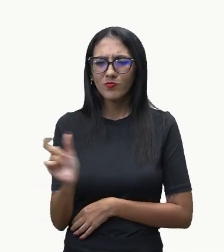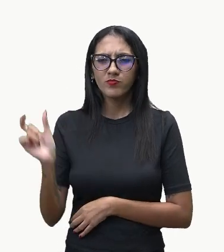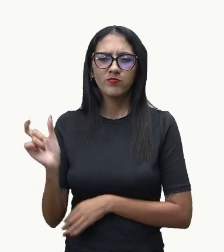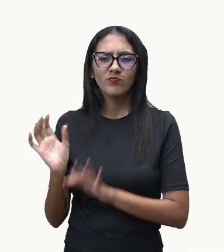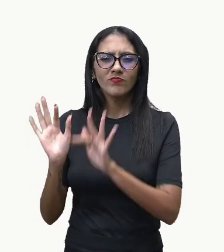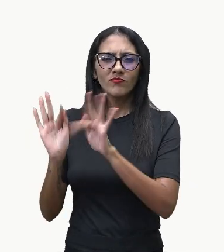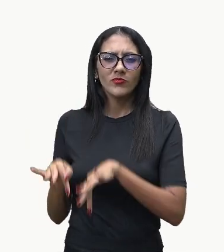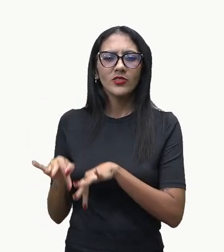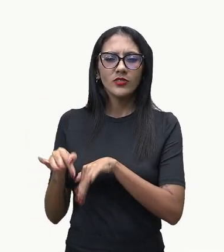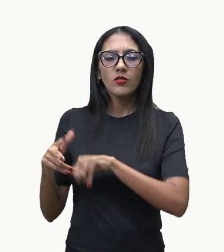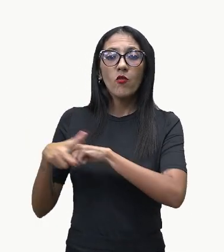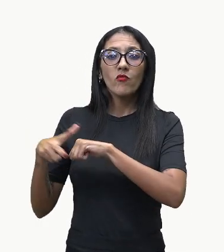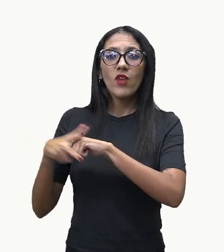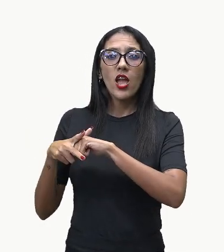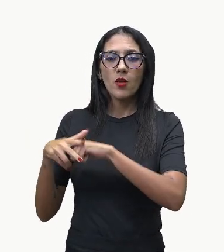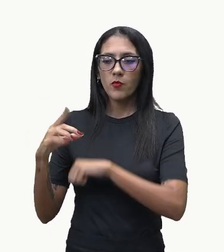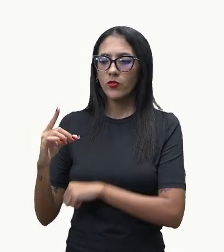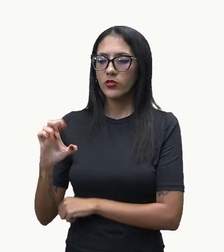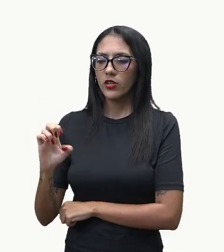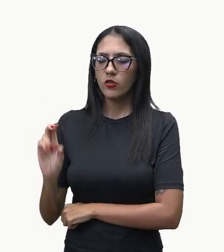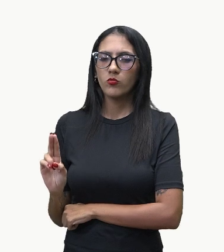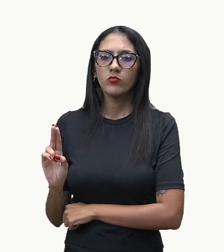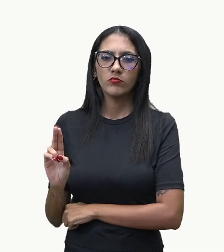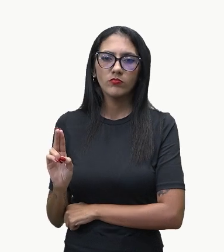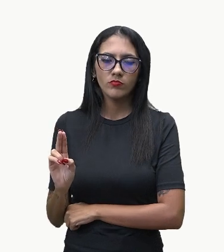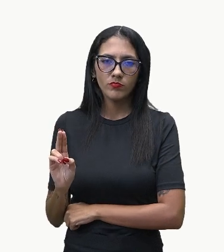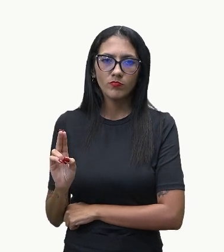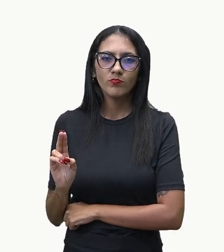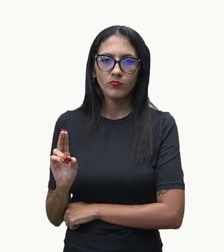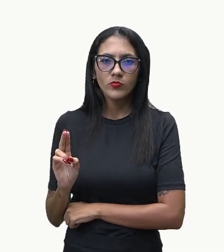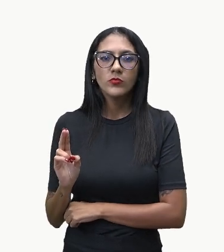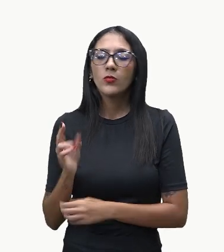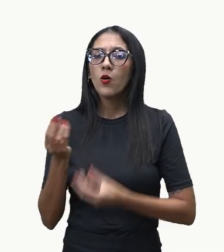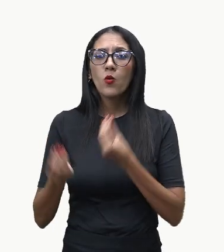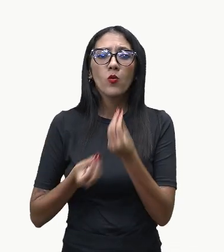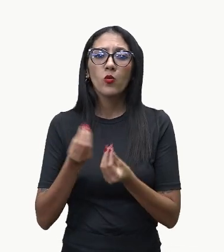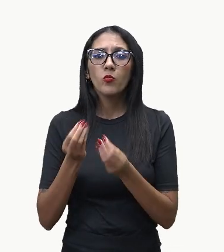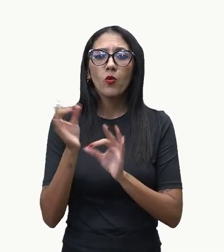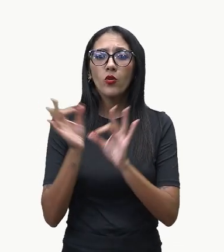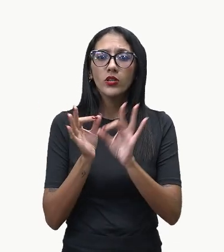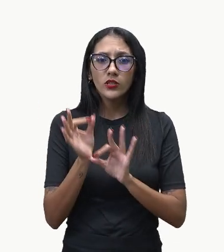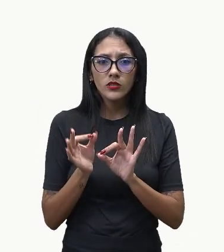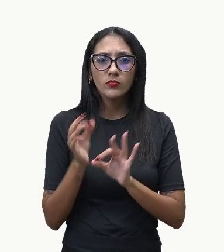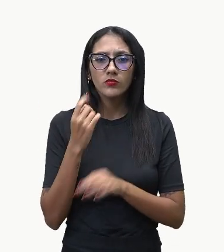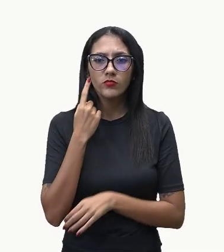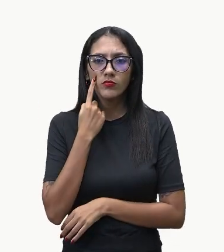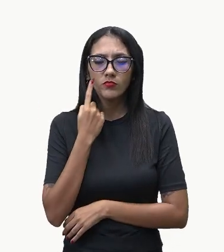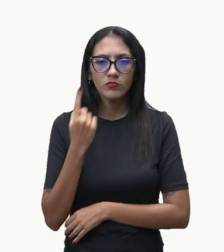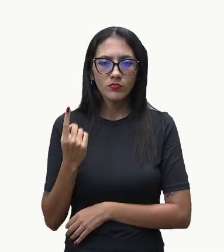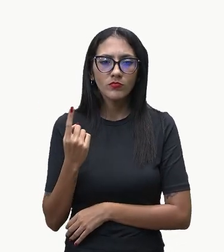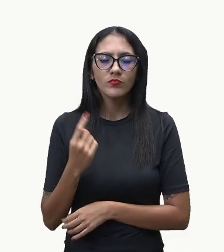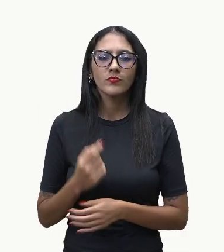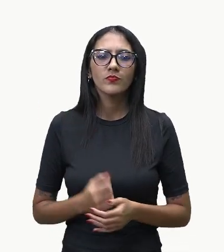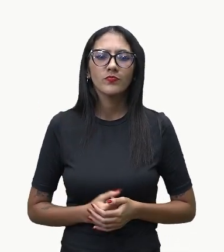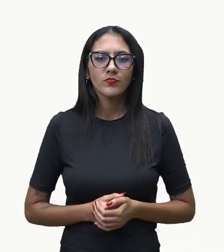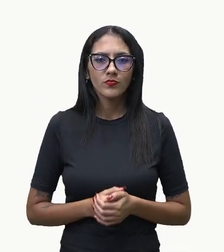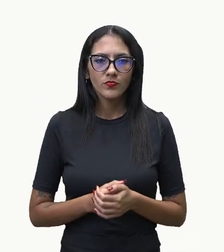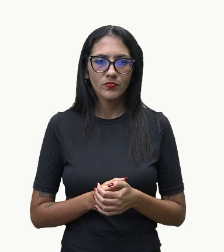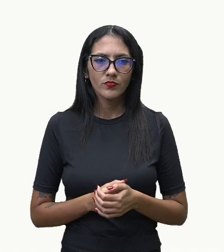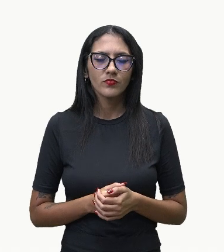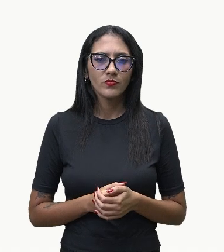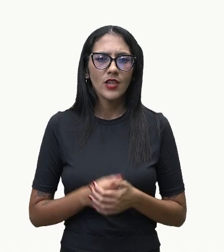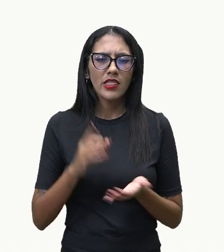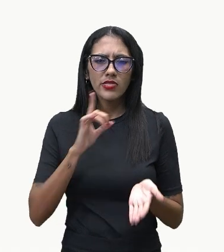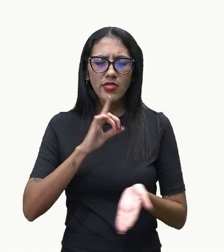minha oração. Se eu fosse escrever isso na ordem direta, ficaria assim: Deus deu